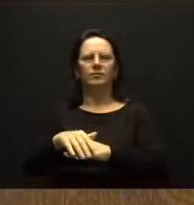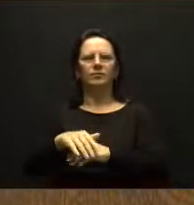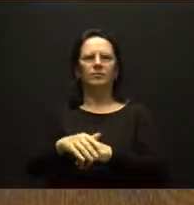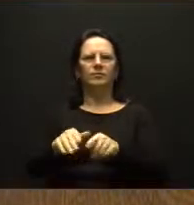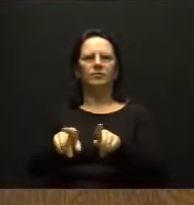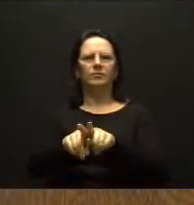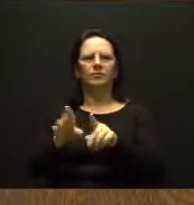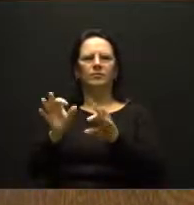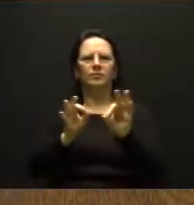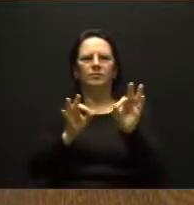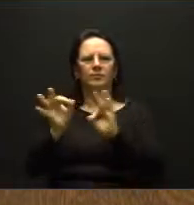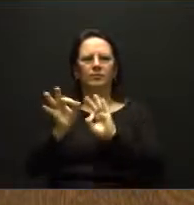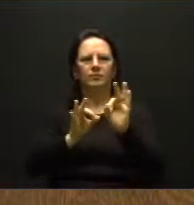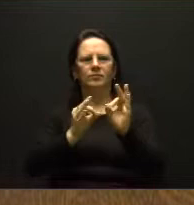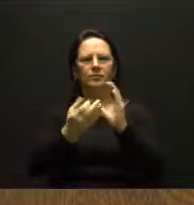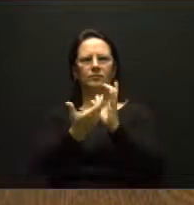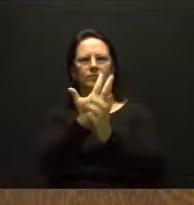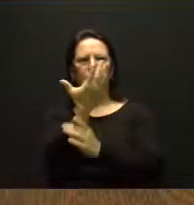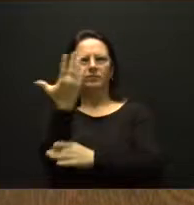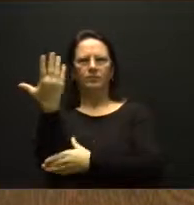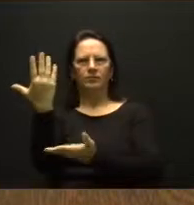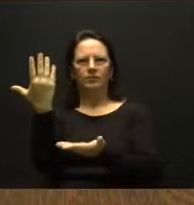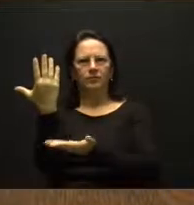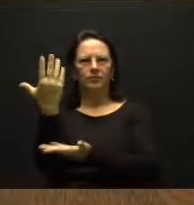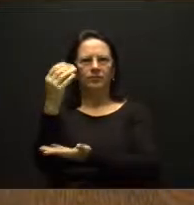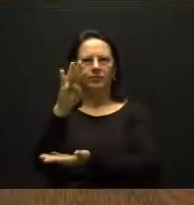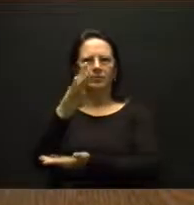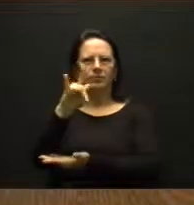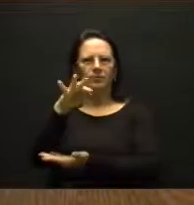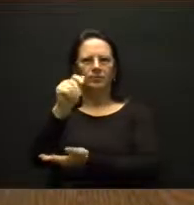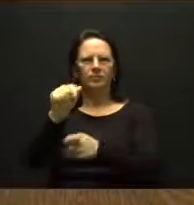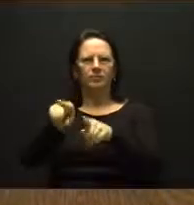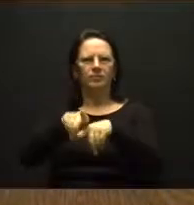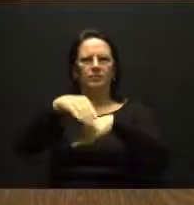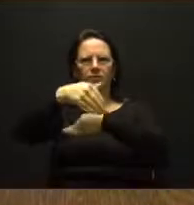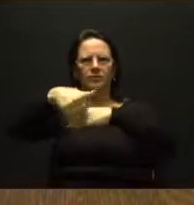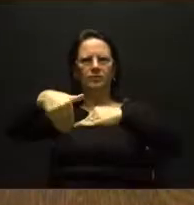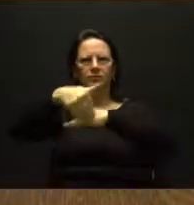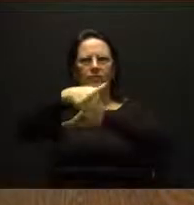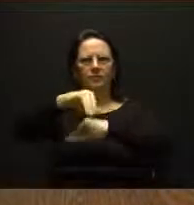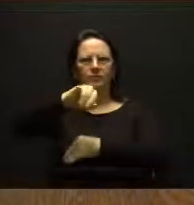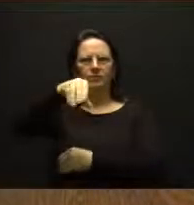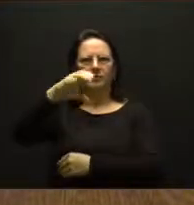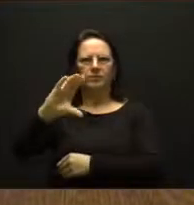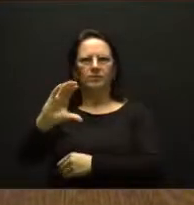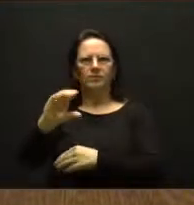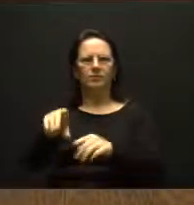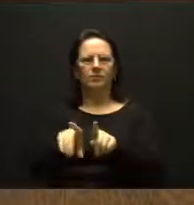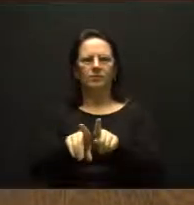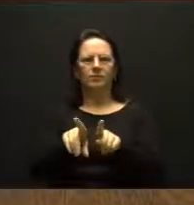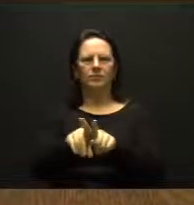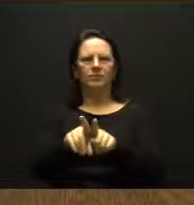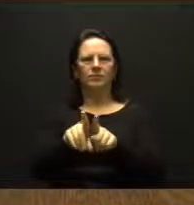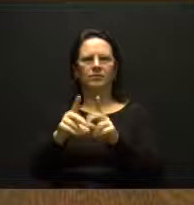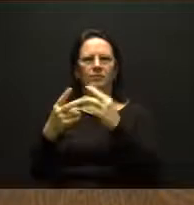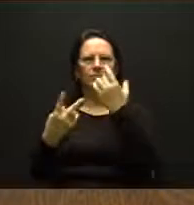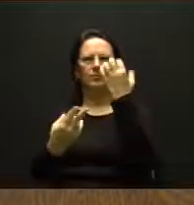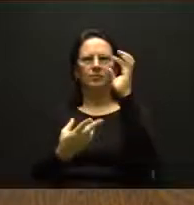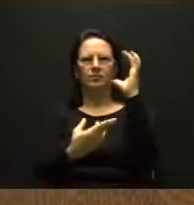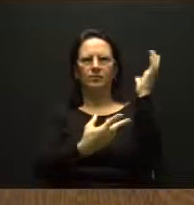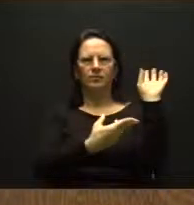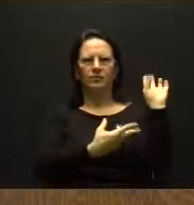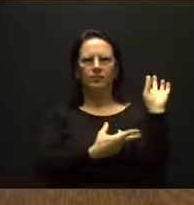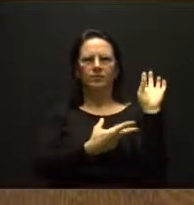manutenção no leito carroçável do cruzamento da rua brasília com a rua maria do carmo jardim casqueiro encaminha-se poda de árvores da avenida